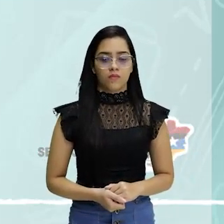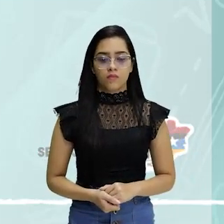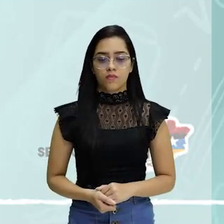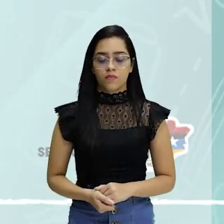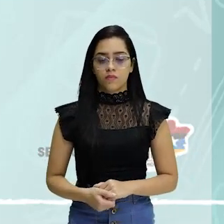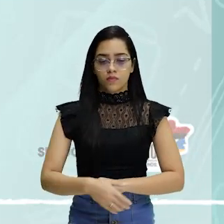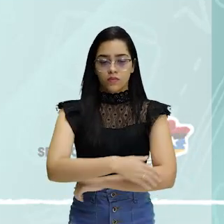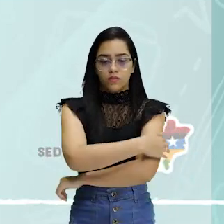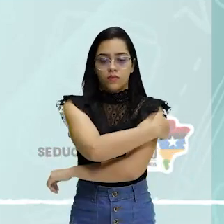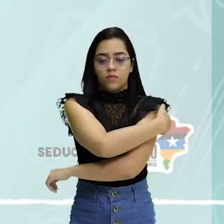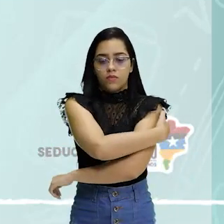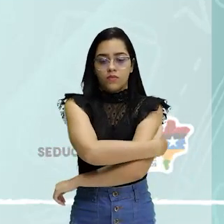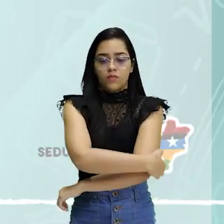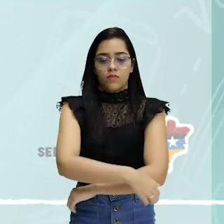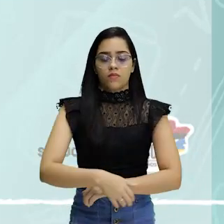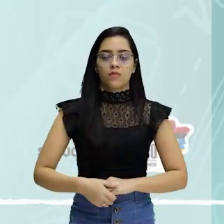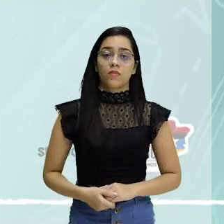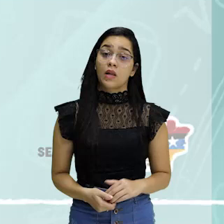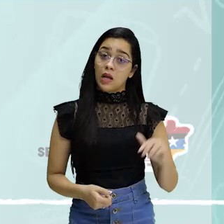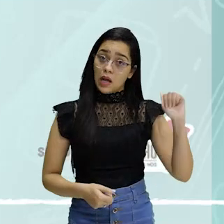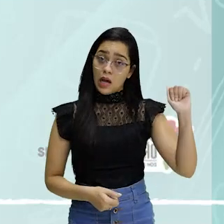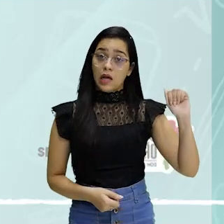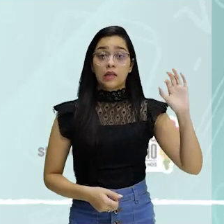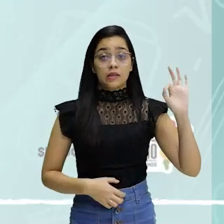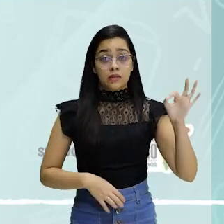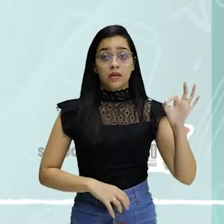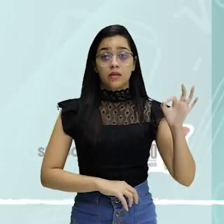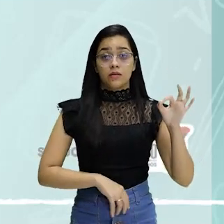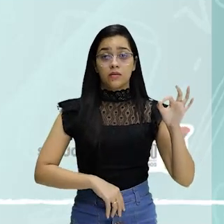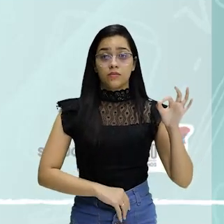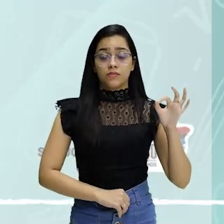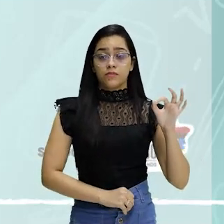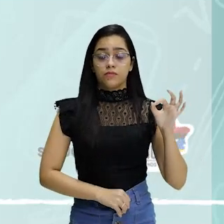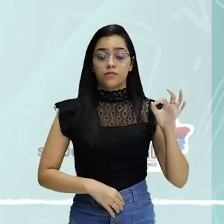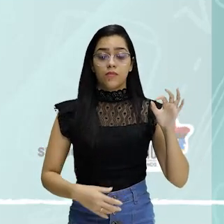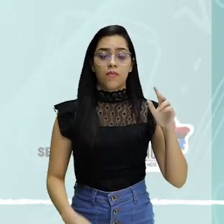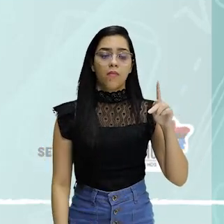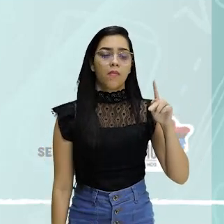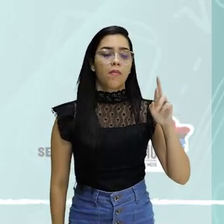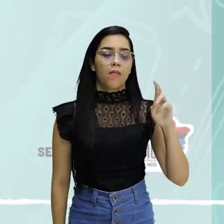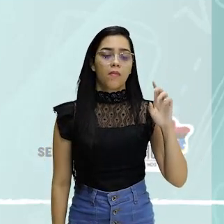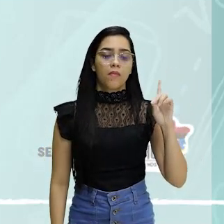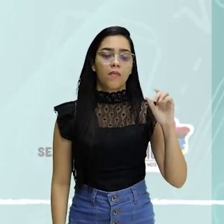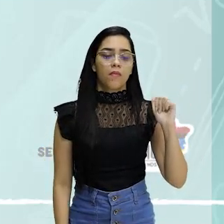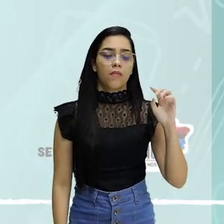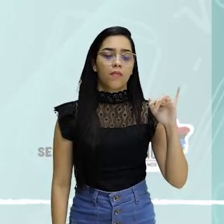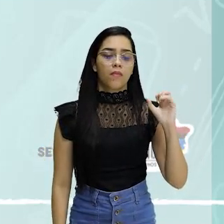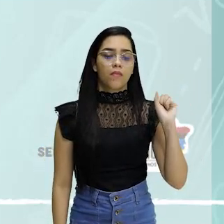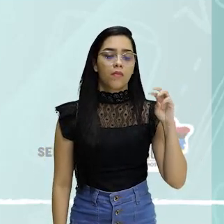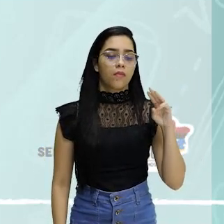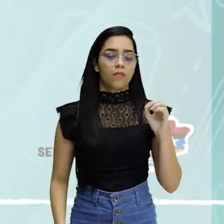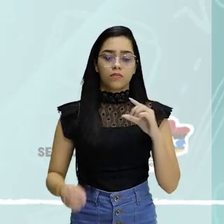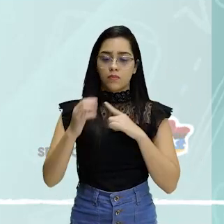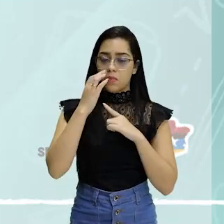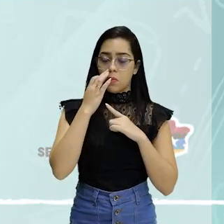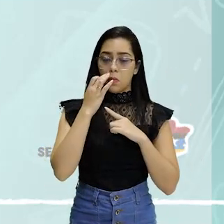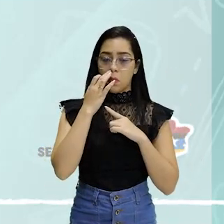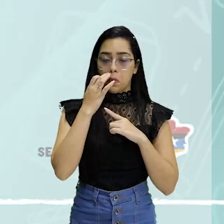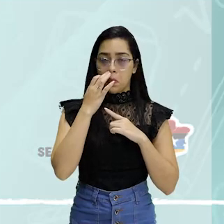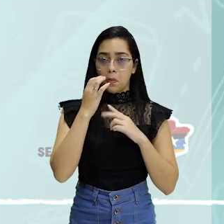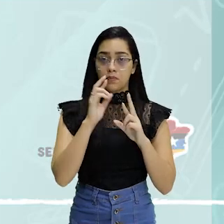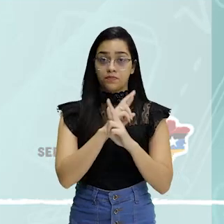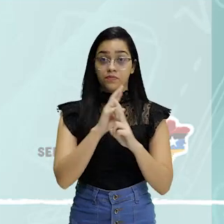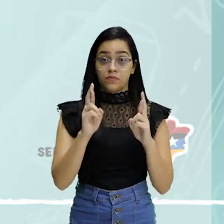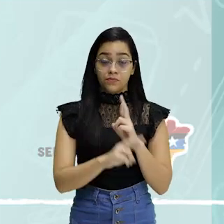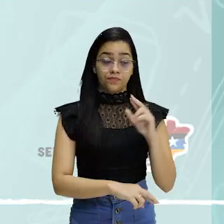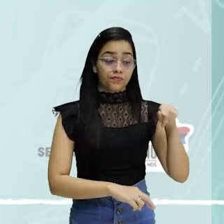presas. Pessoal, essa letra A está correta. Predatismo, o que é predatismo? É uma relação ecológica em que um indivíduo